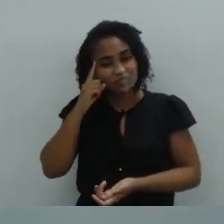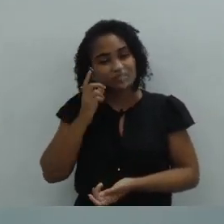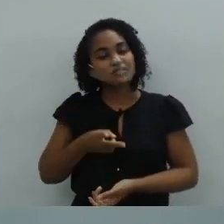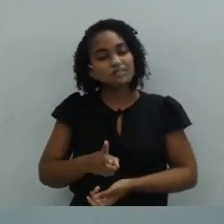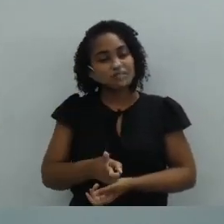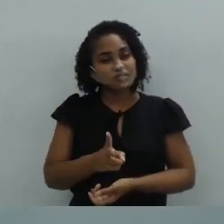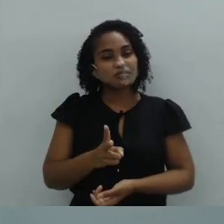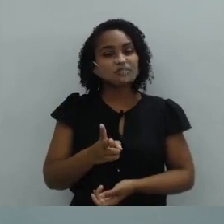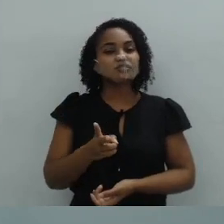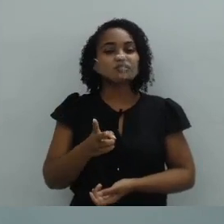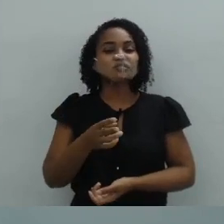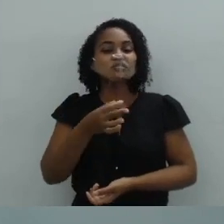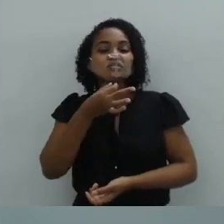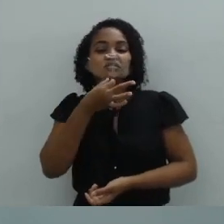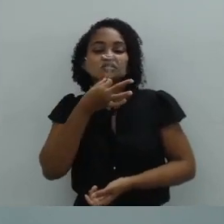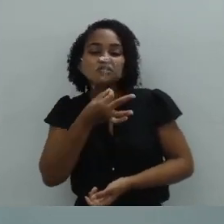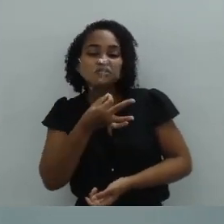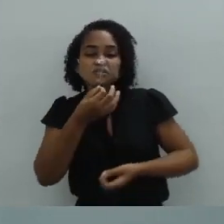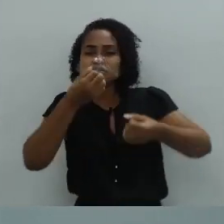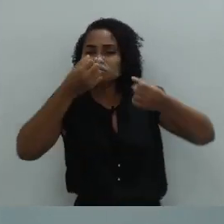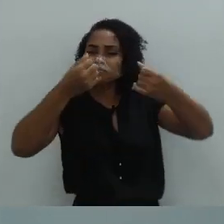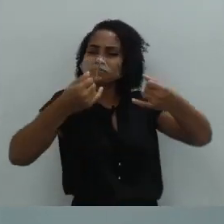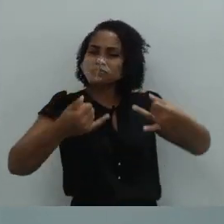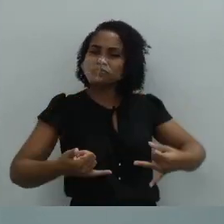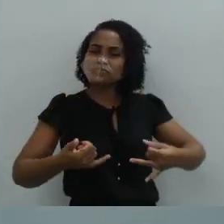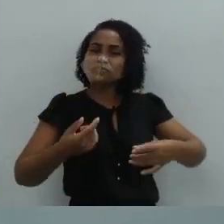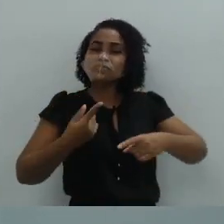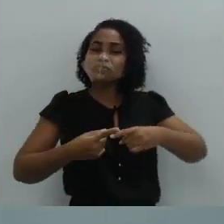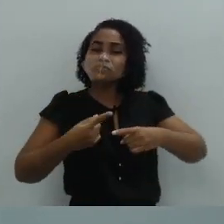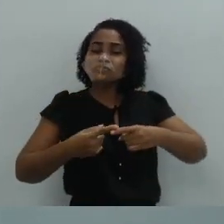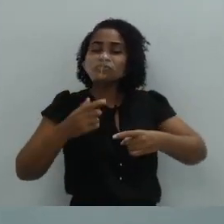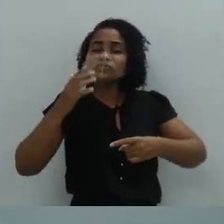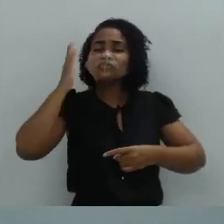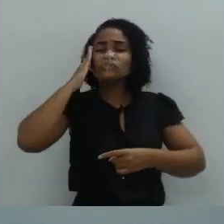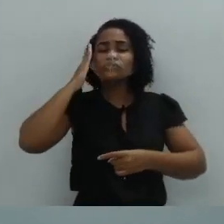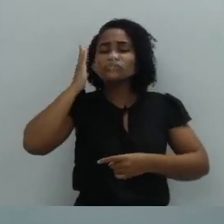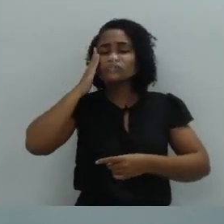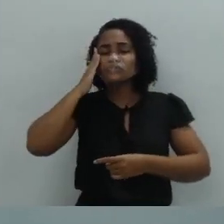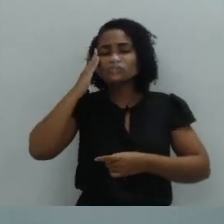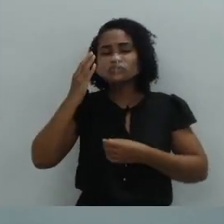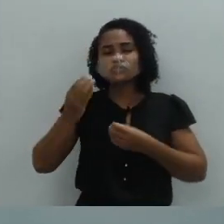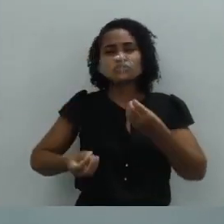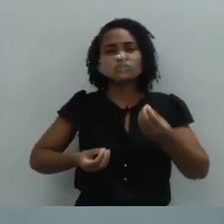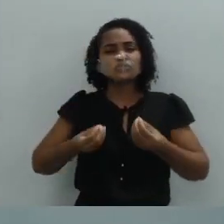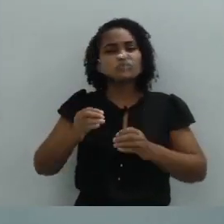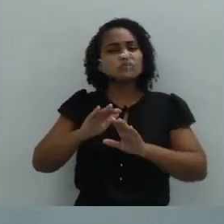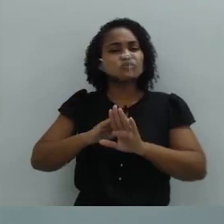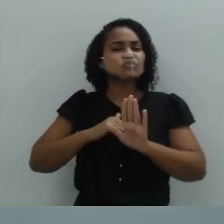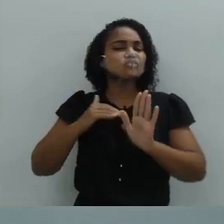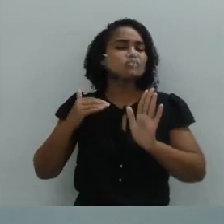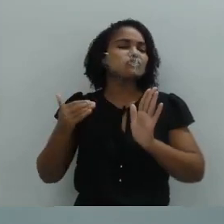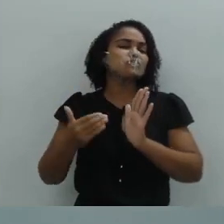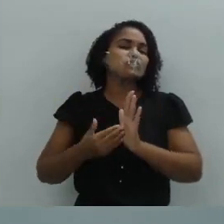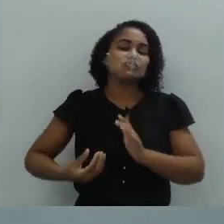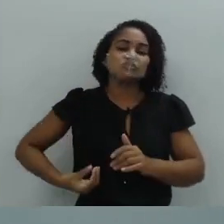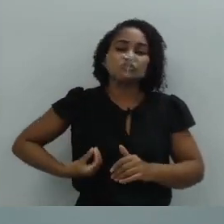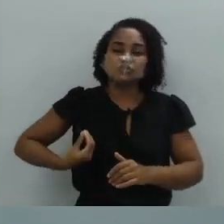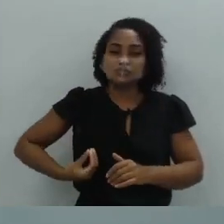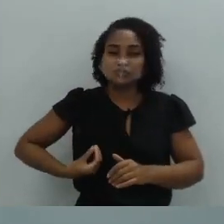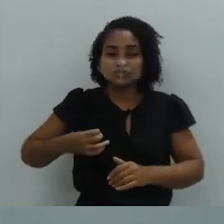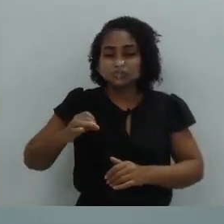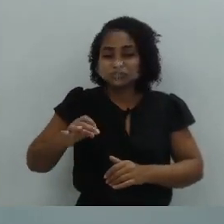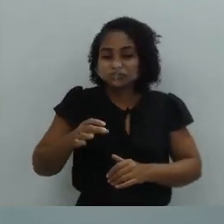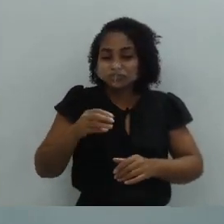pede, justifique a sua resposta, explique. É para entender, para você entender que tudo na vida, não apenas